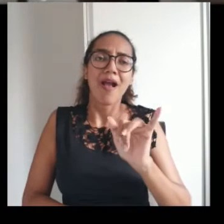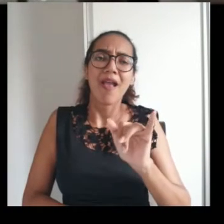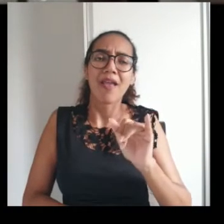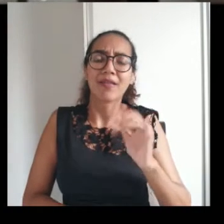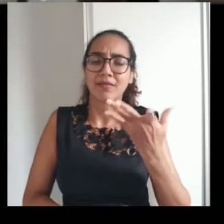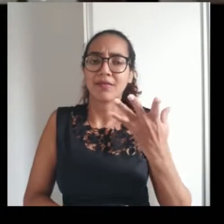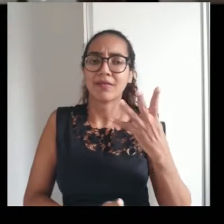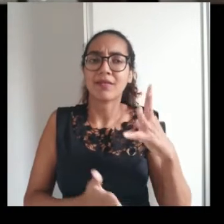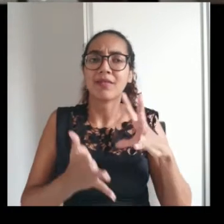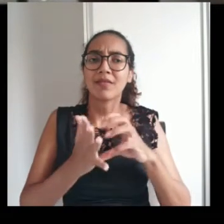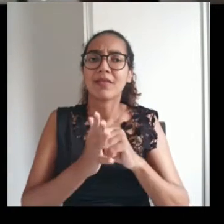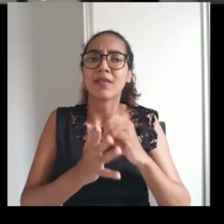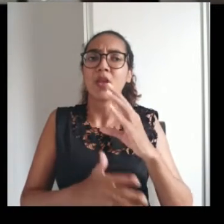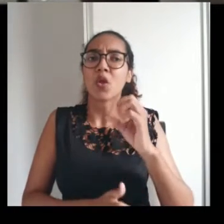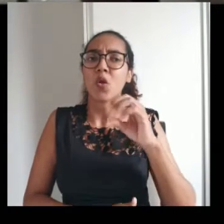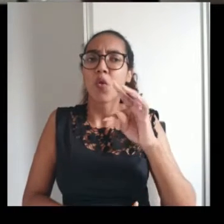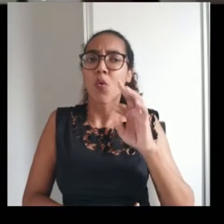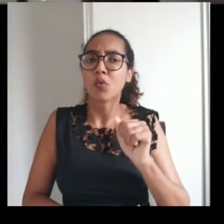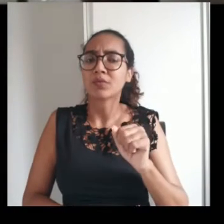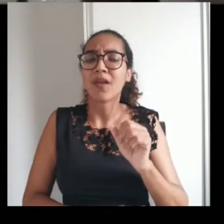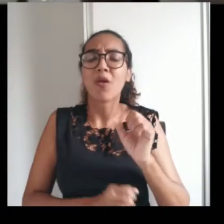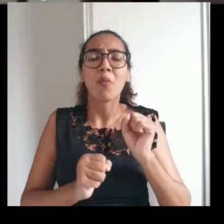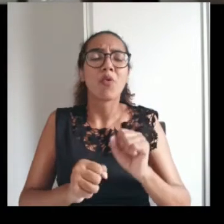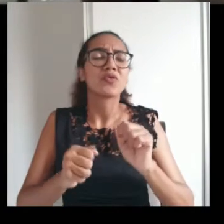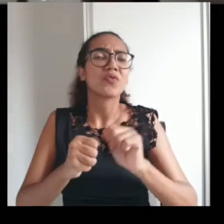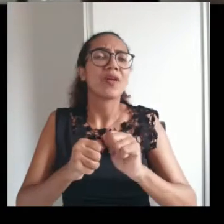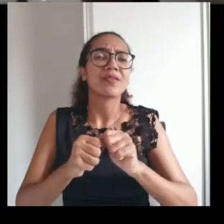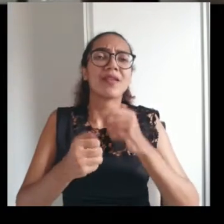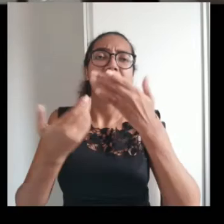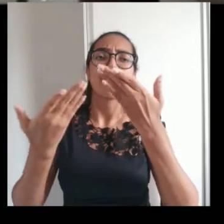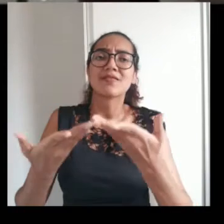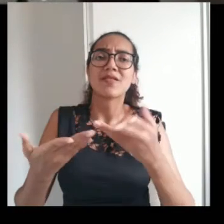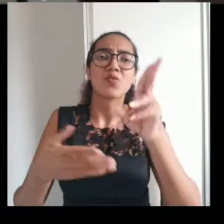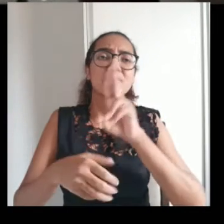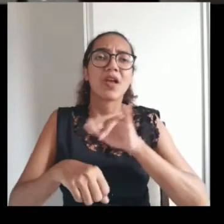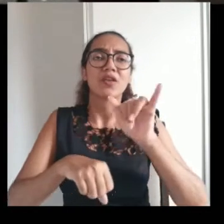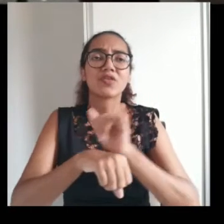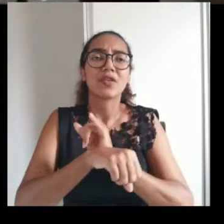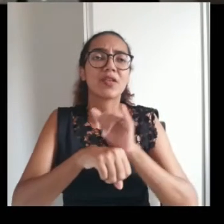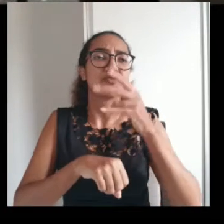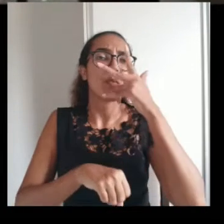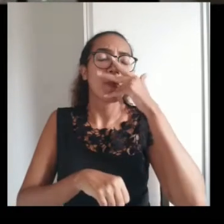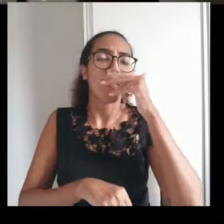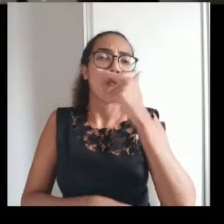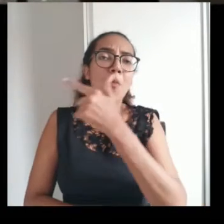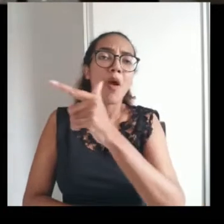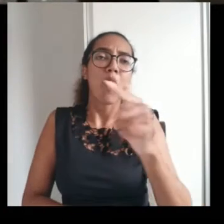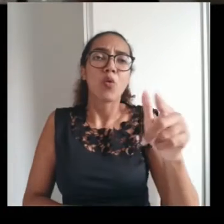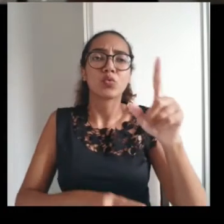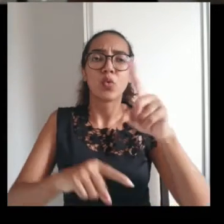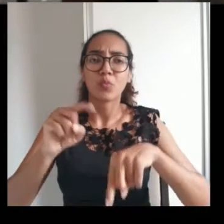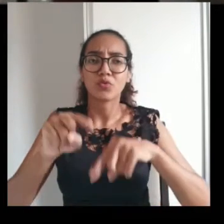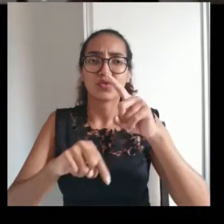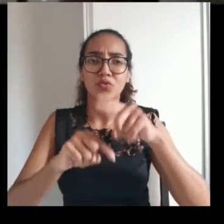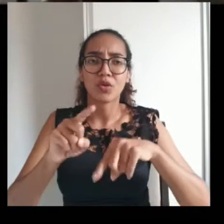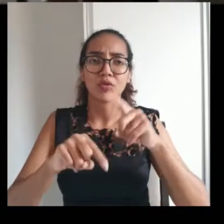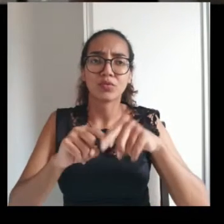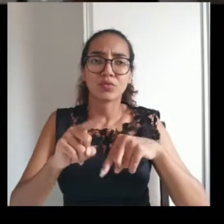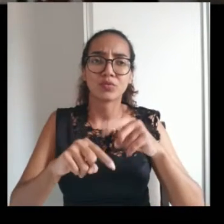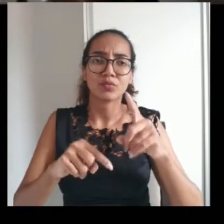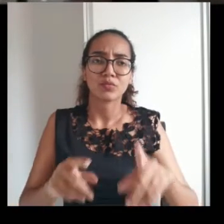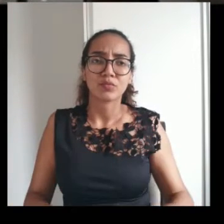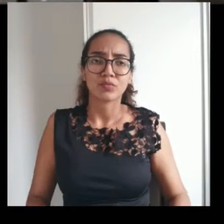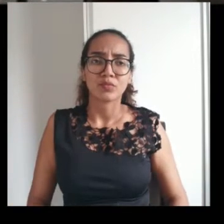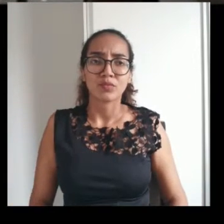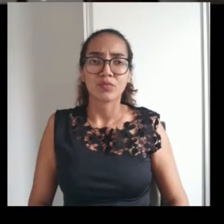qualquer outro objeto. Cliente, funcionário, qualquer outra coisa. Tá? Alguém tem alguma dúvida com isso aí? Alguém não tinha